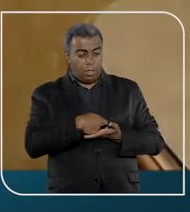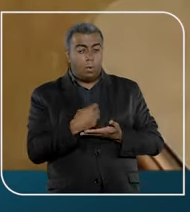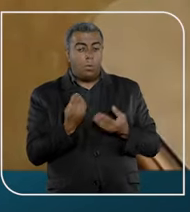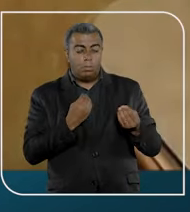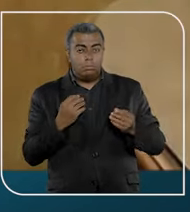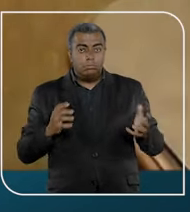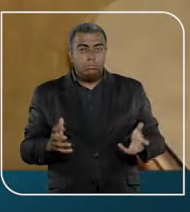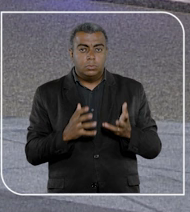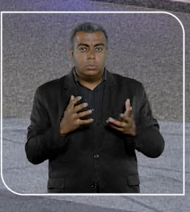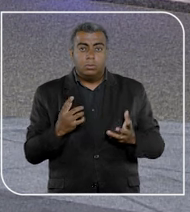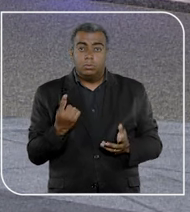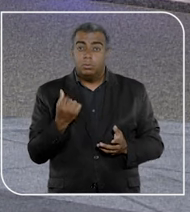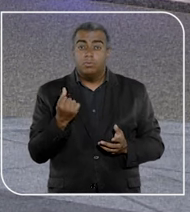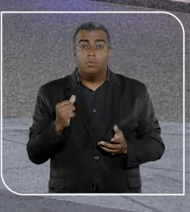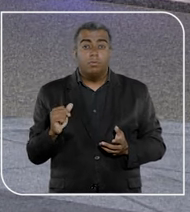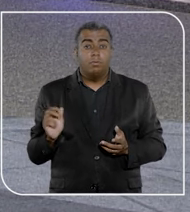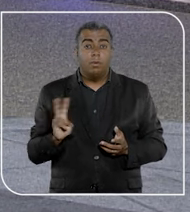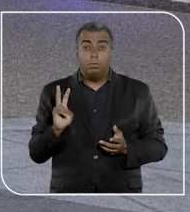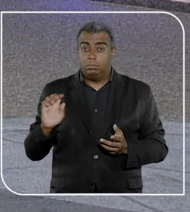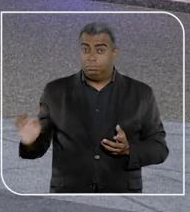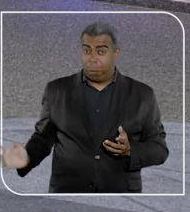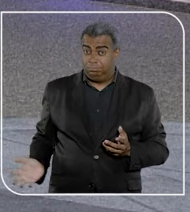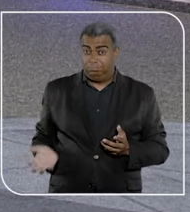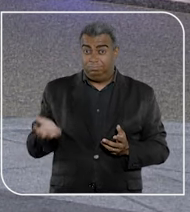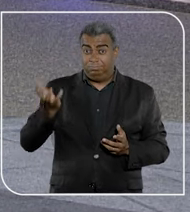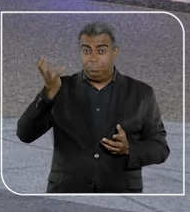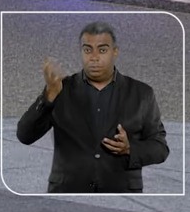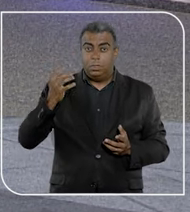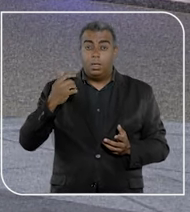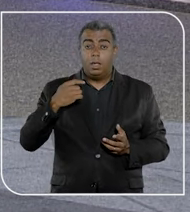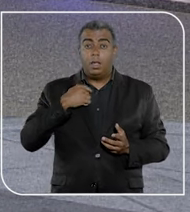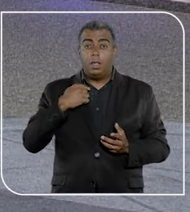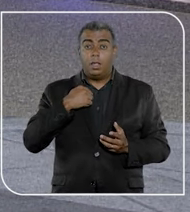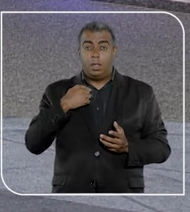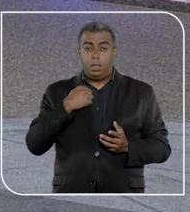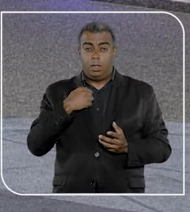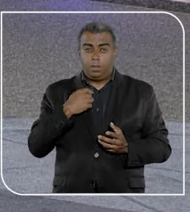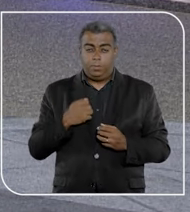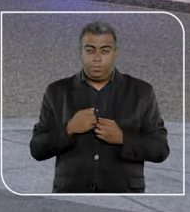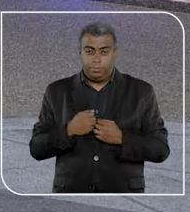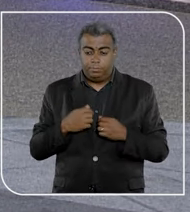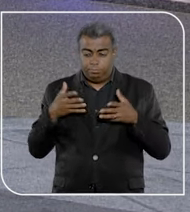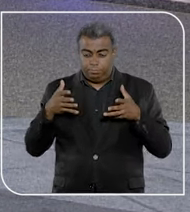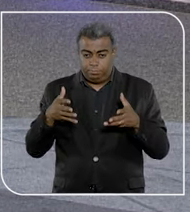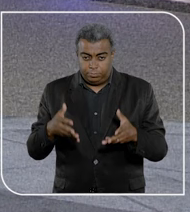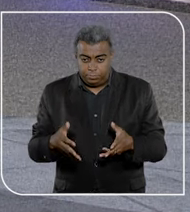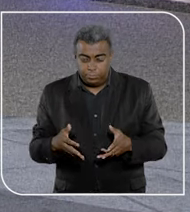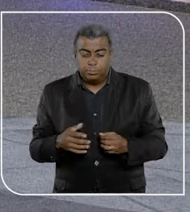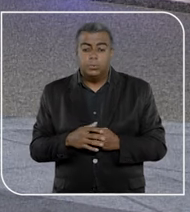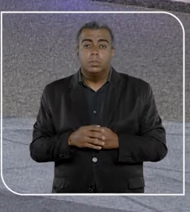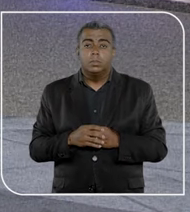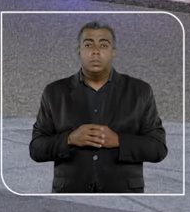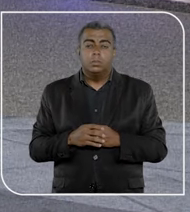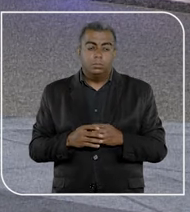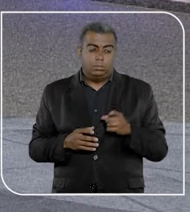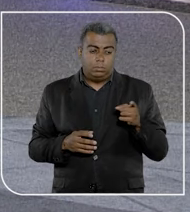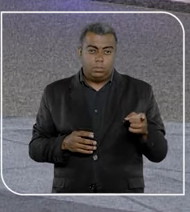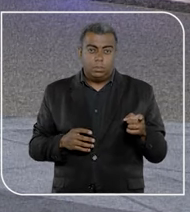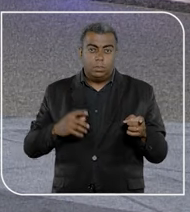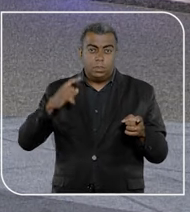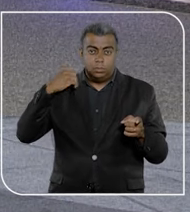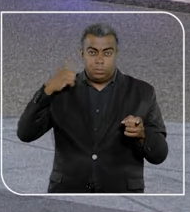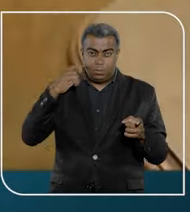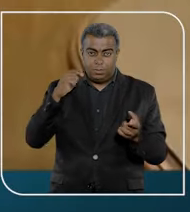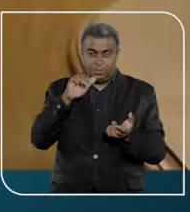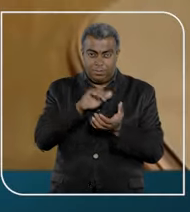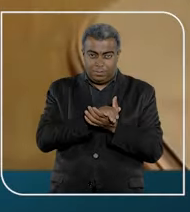receber os honorários. E era um valor absurdo de honorários. E eu fui contratado para advogar para a